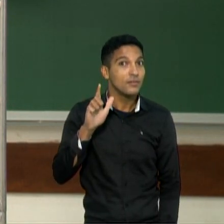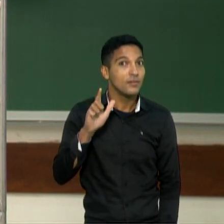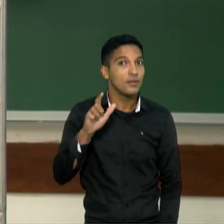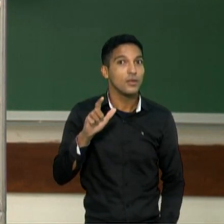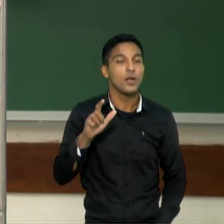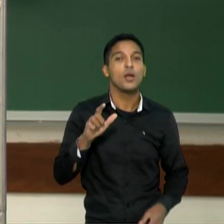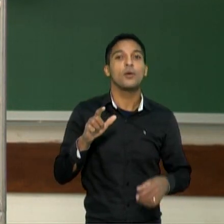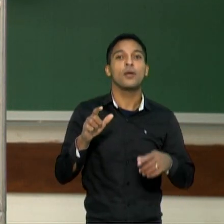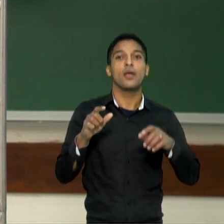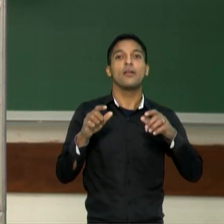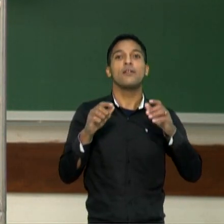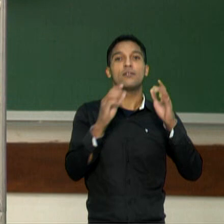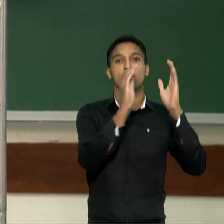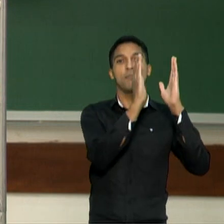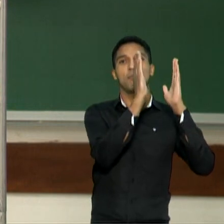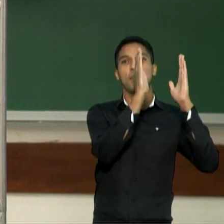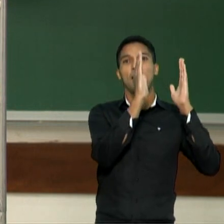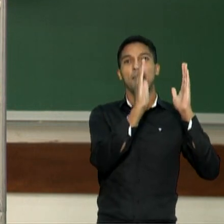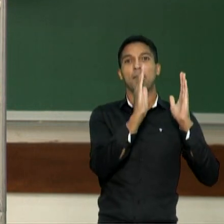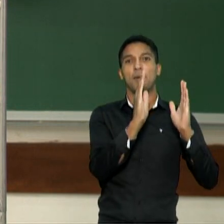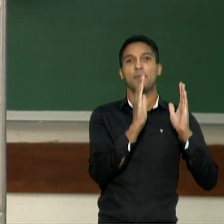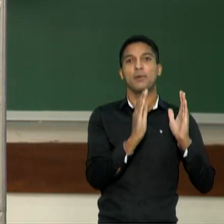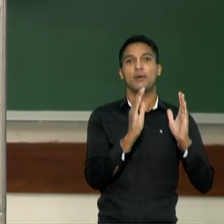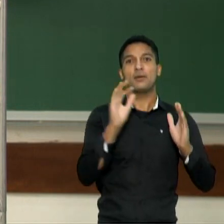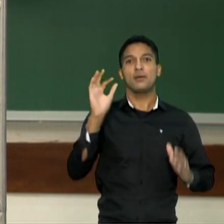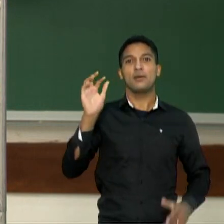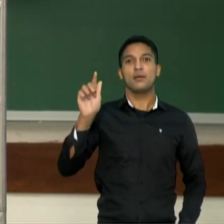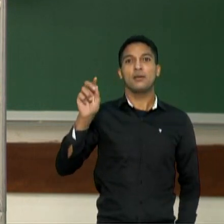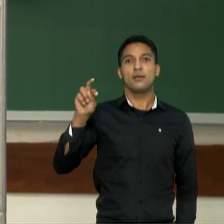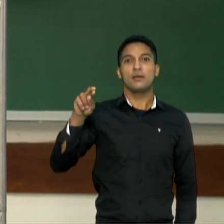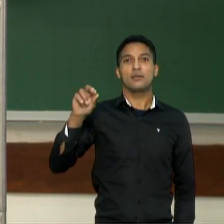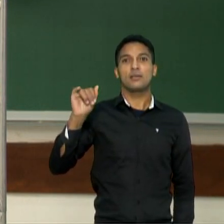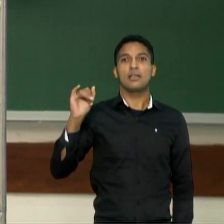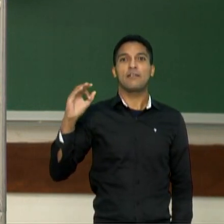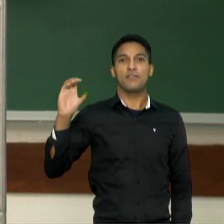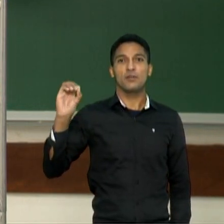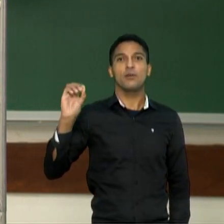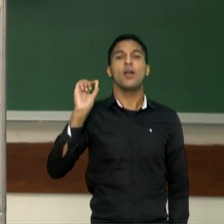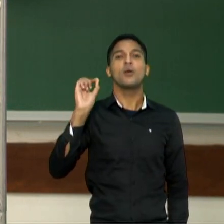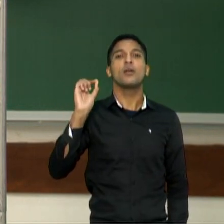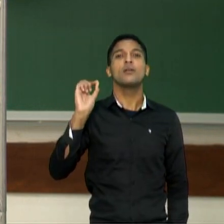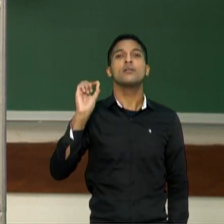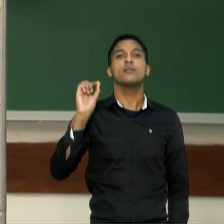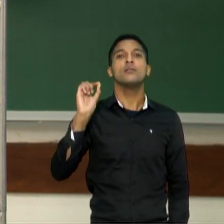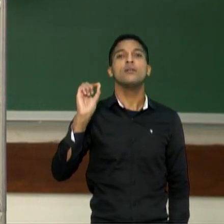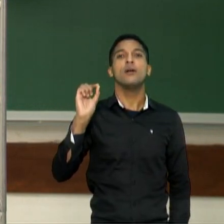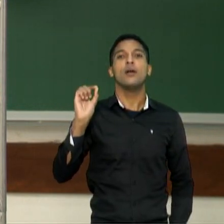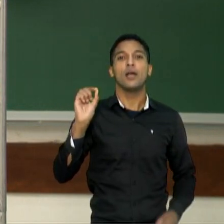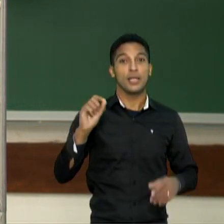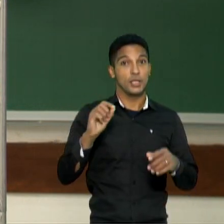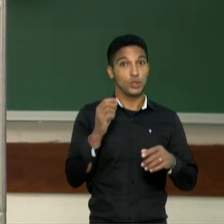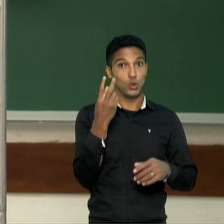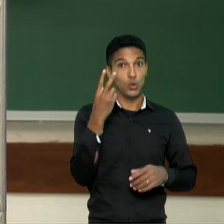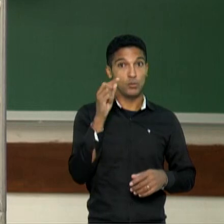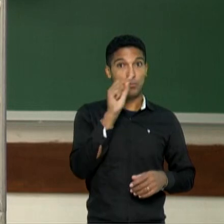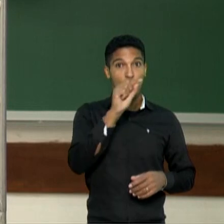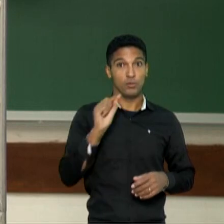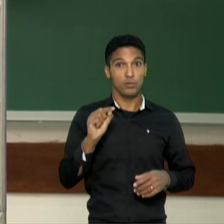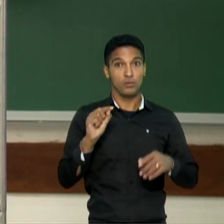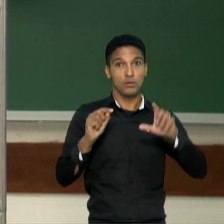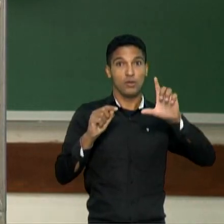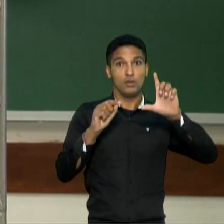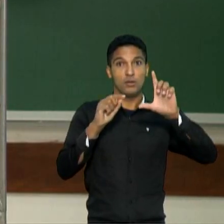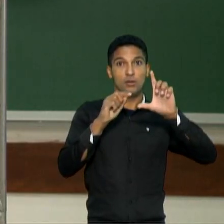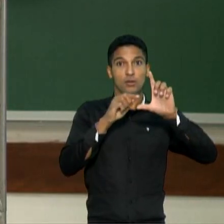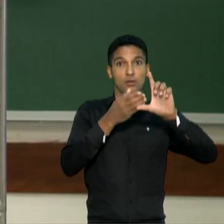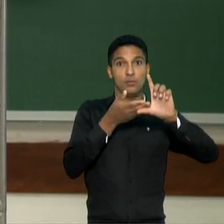construir o gráfico dessa função? Como eu falei, né, o gráfico de uma função afim é uma reta, preciso somente de 2 pontos. Nesse caso,